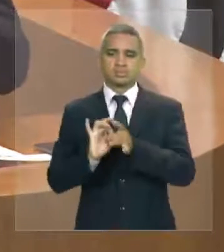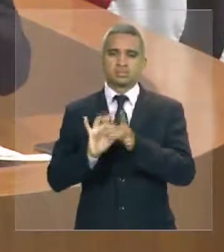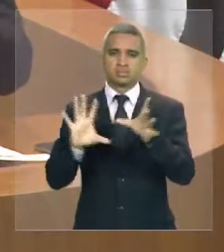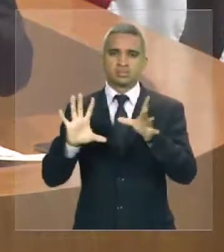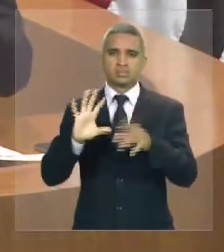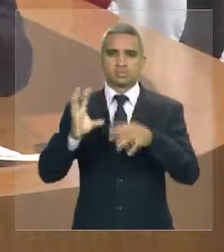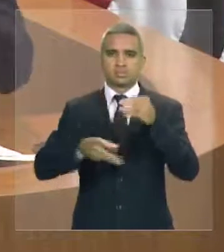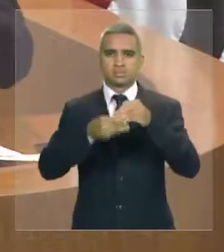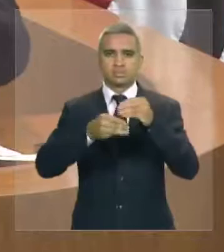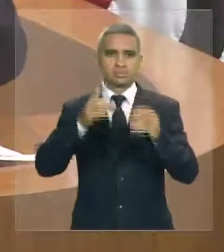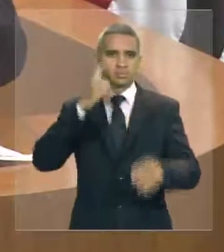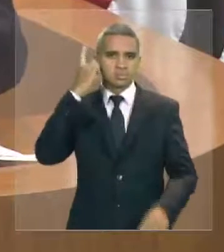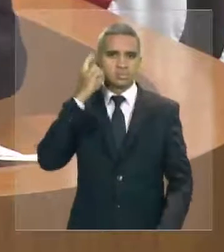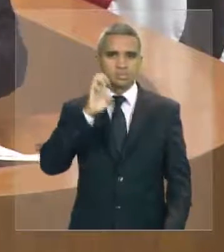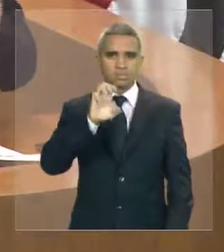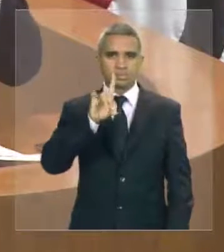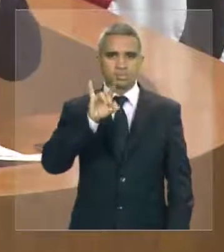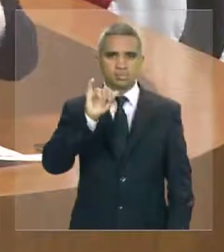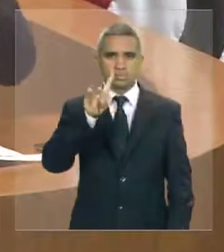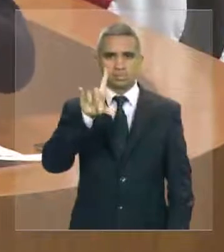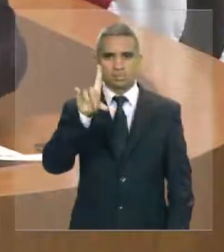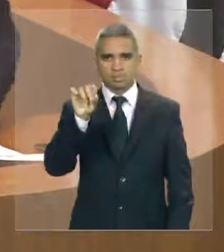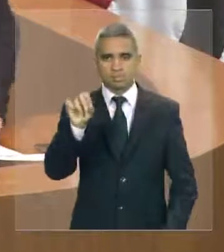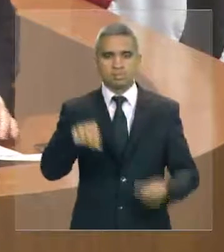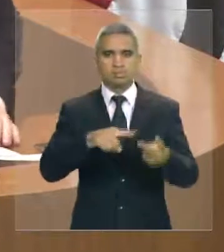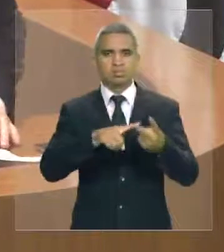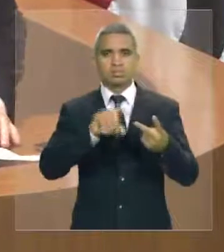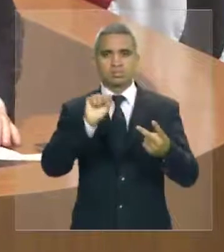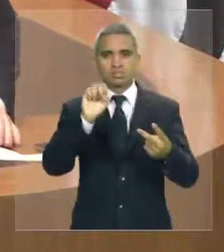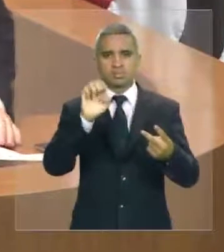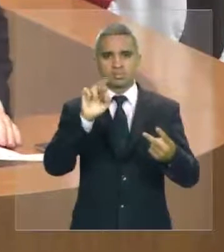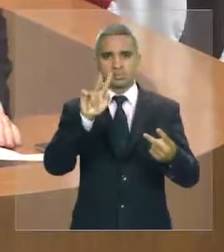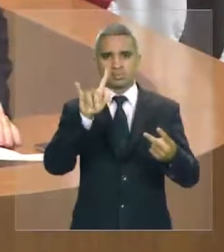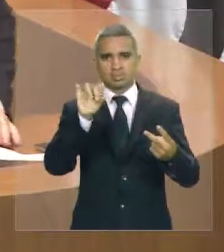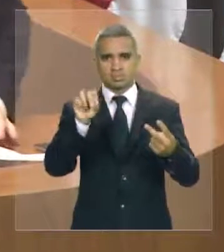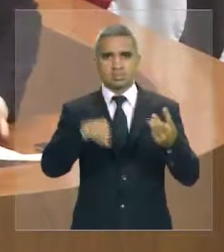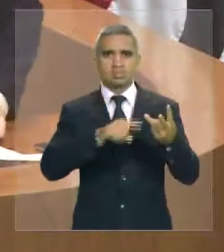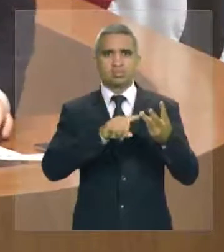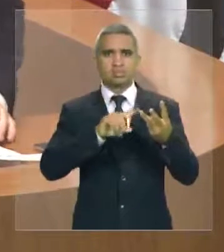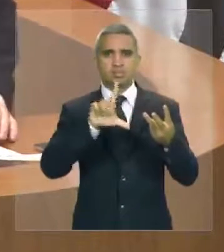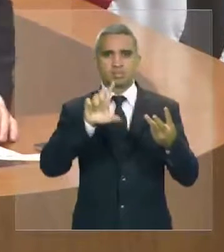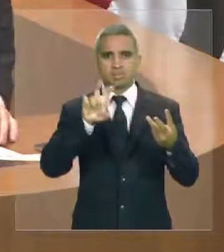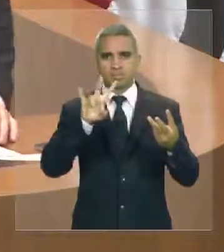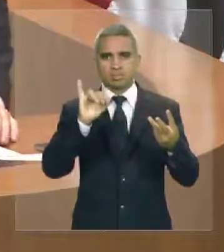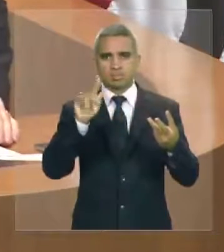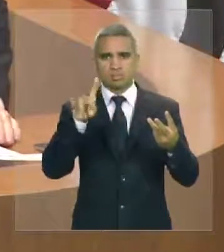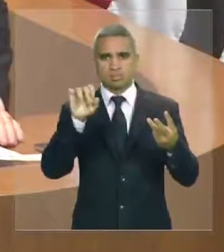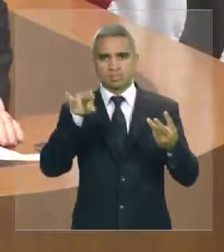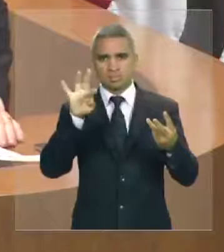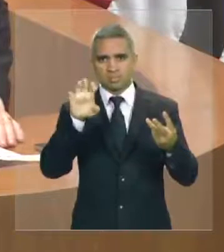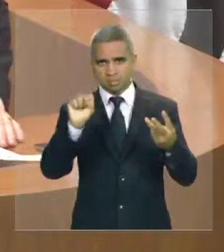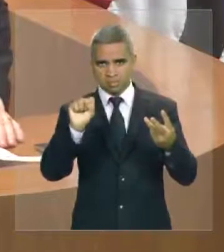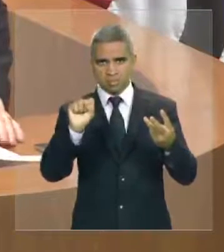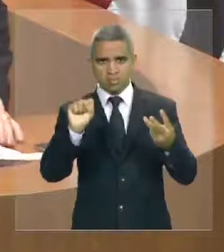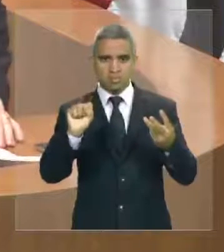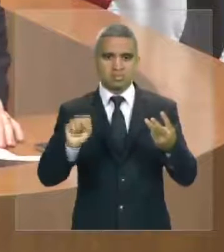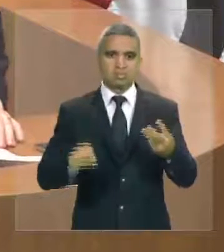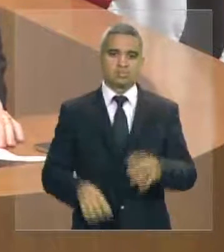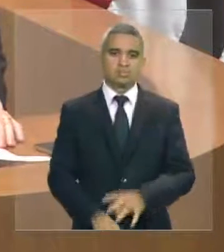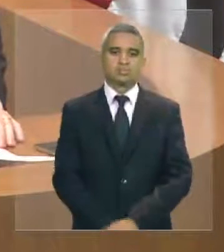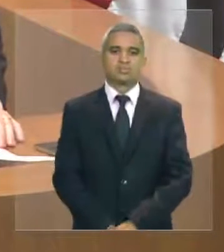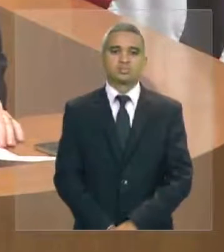apartes ao deputado Edivaldo, em seguida ao deputado Sérgio e ao deputado Levi Pontes. Que aí é o Estatuto do Idoso, hein?